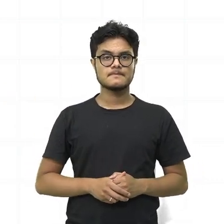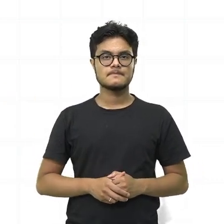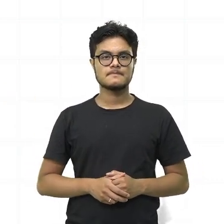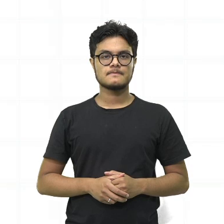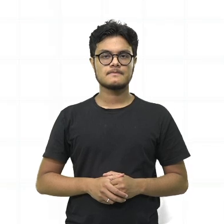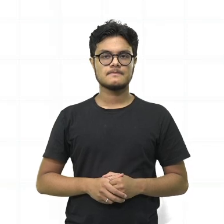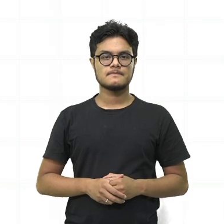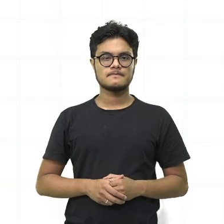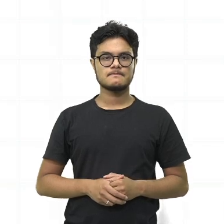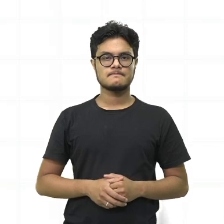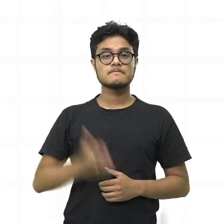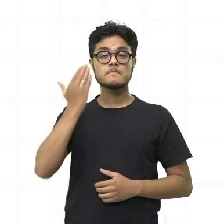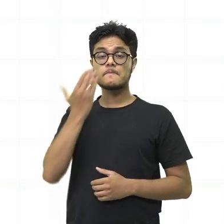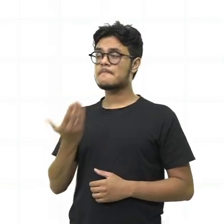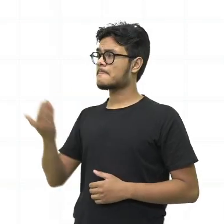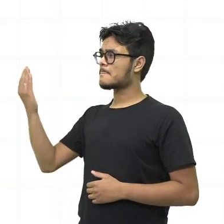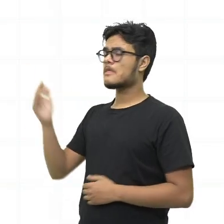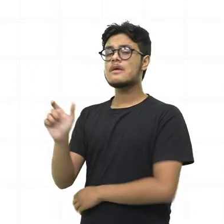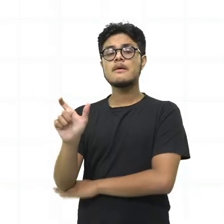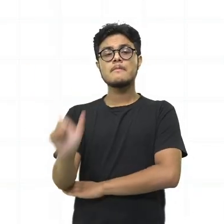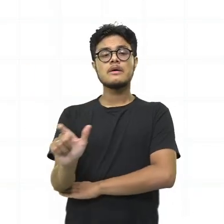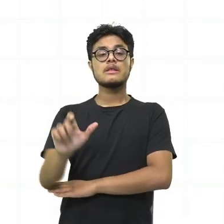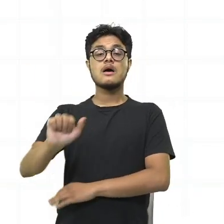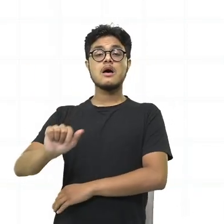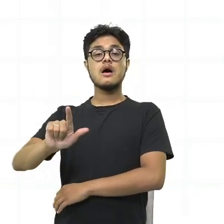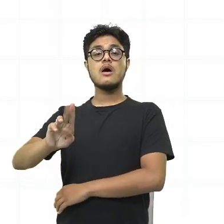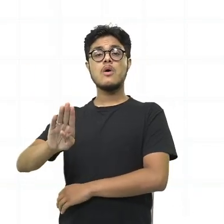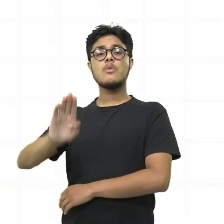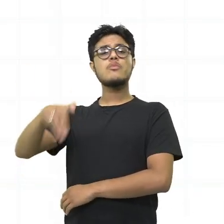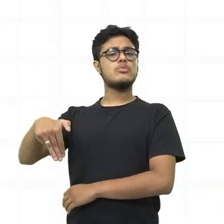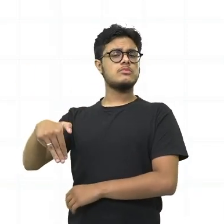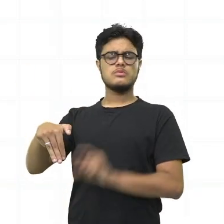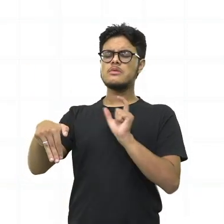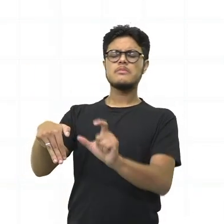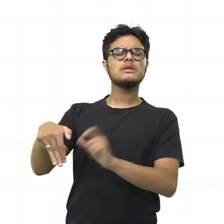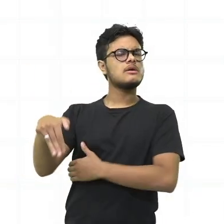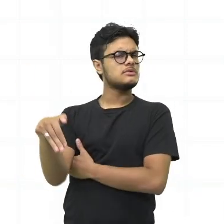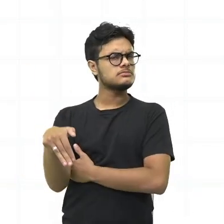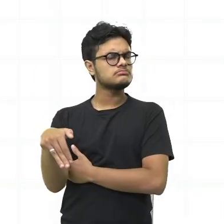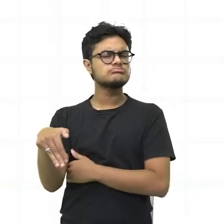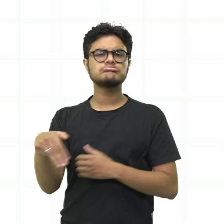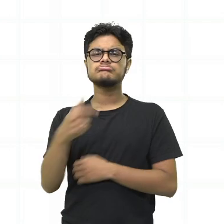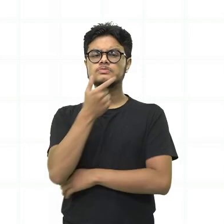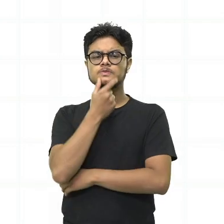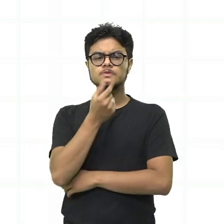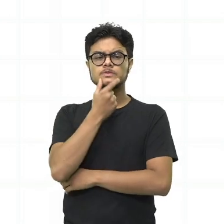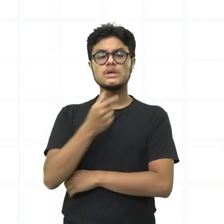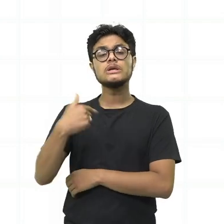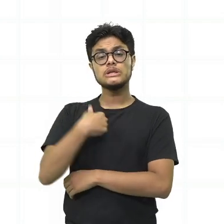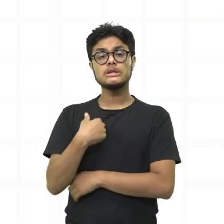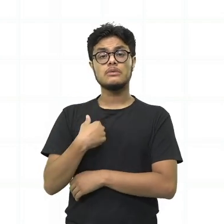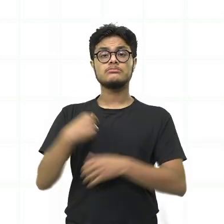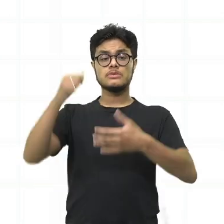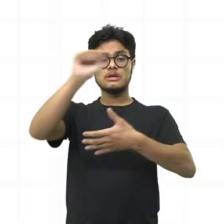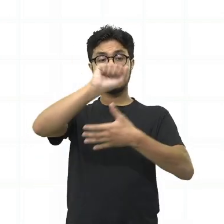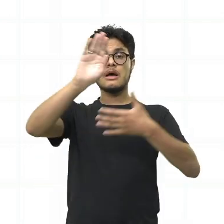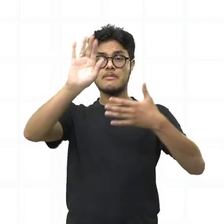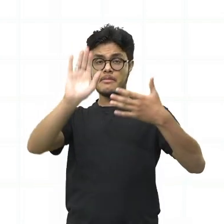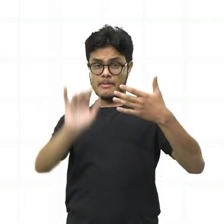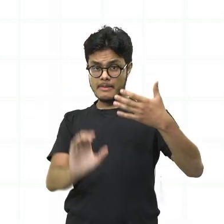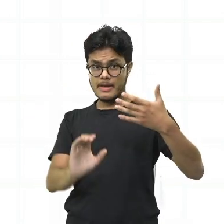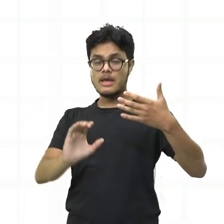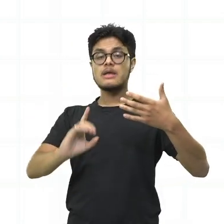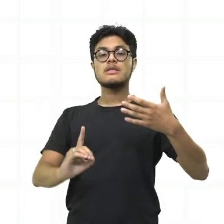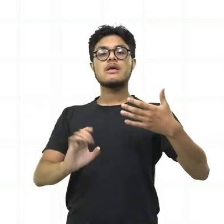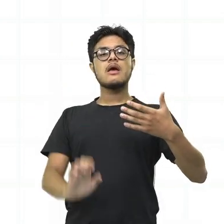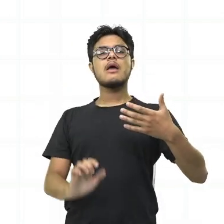A palavra álbum, tá? Álbum. Quando a gente refere aí, vejam que todas essas palavras aqui, ó, da letra